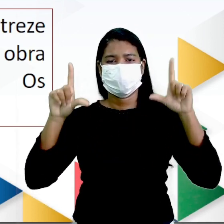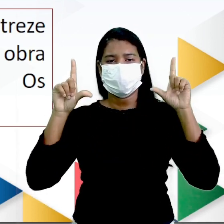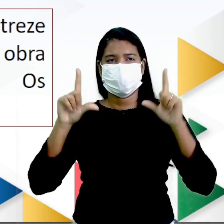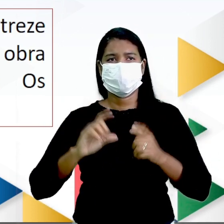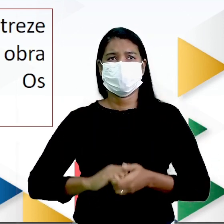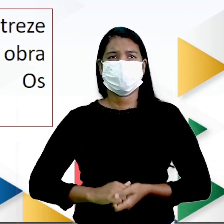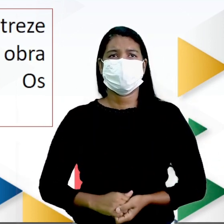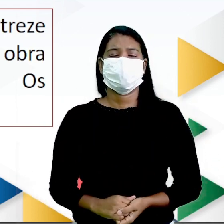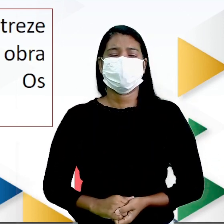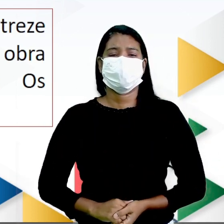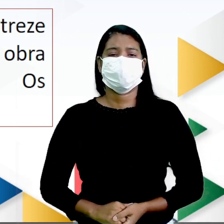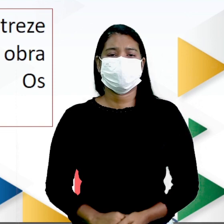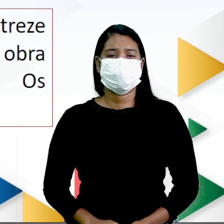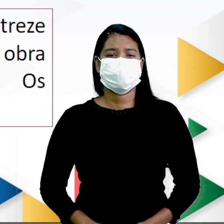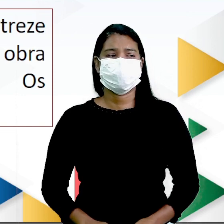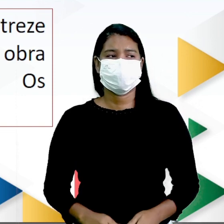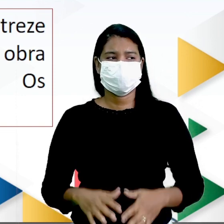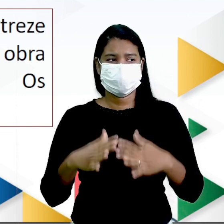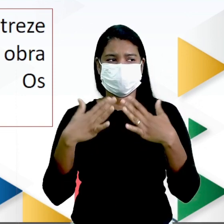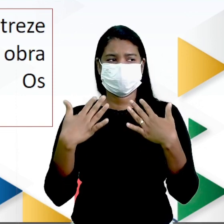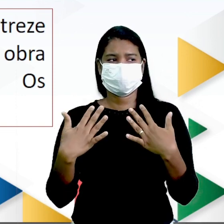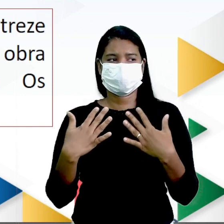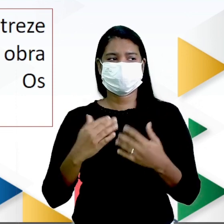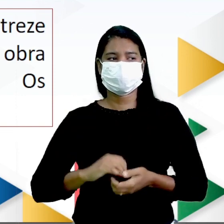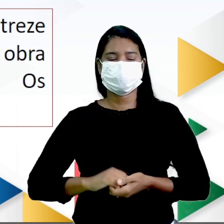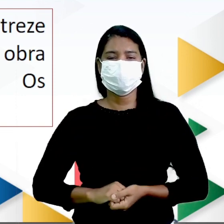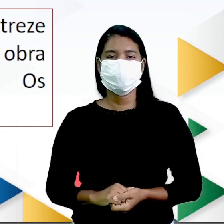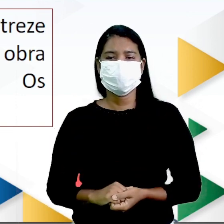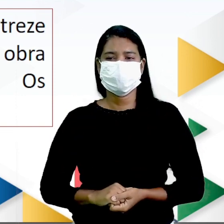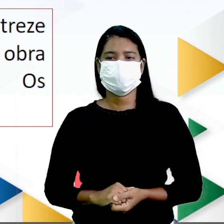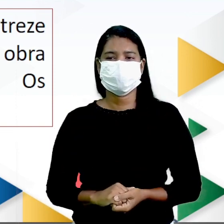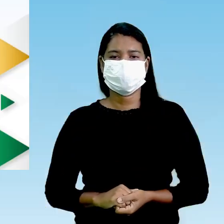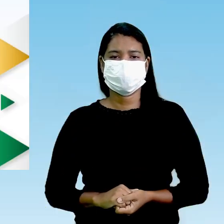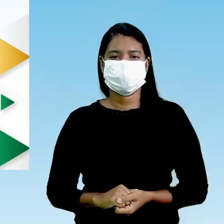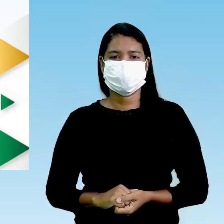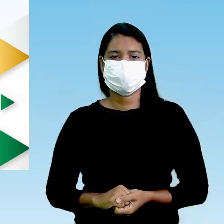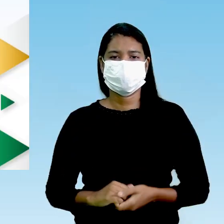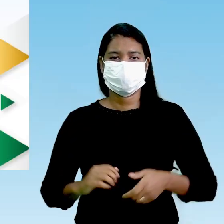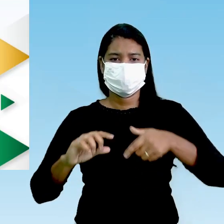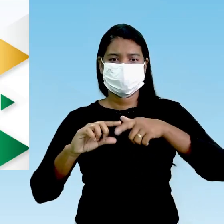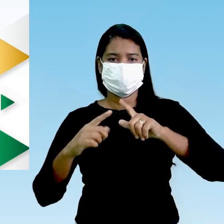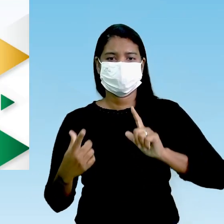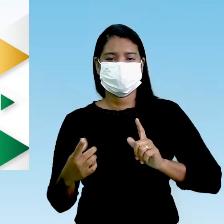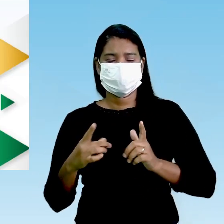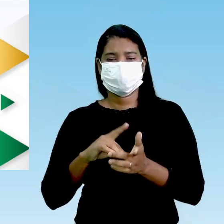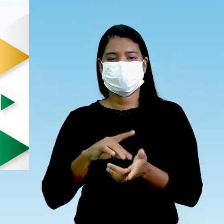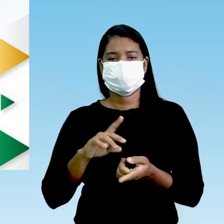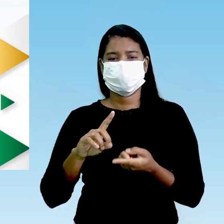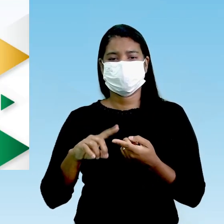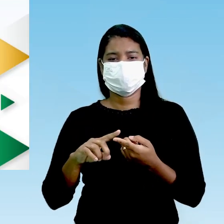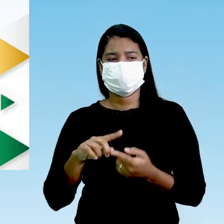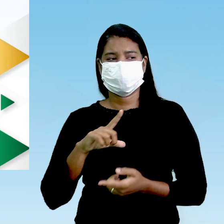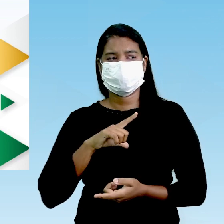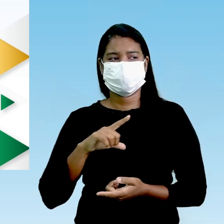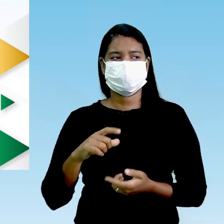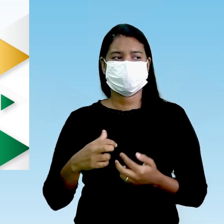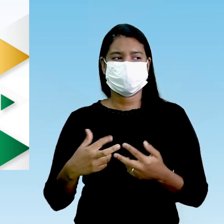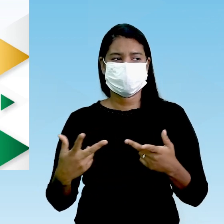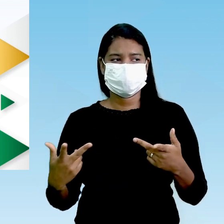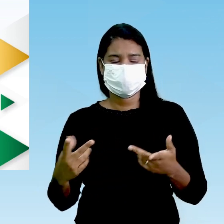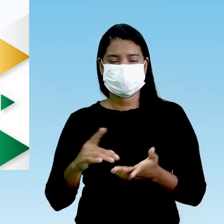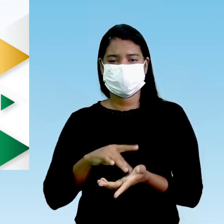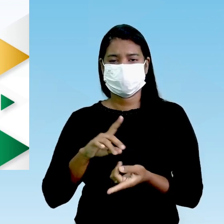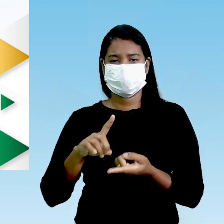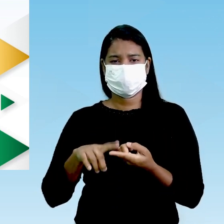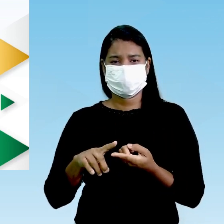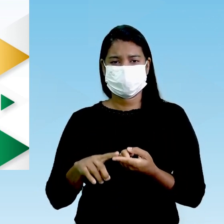Manuel. Olha, presta bem atenção. Além da geometria euclidiana, existem outras geometrias que